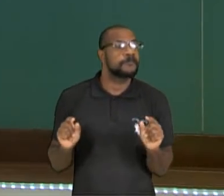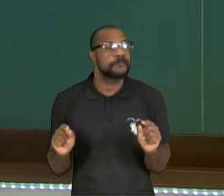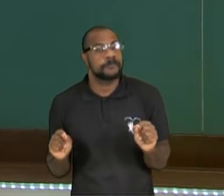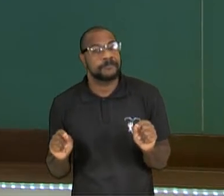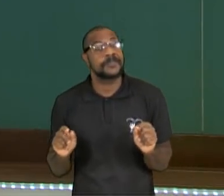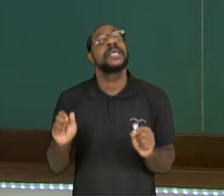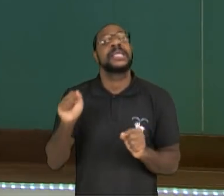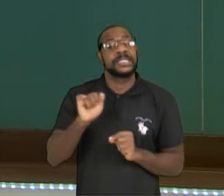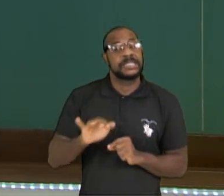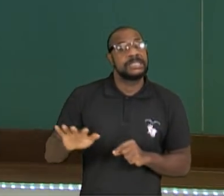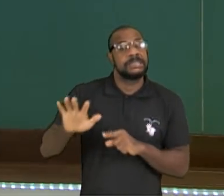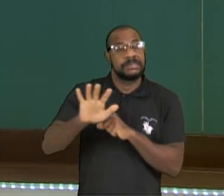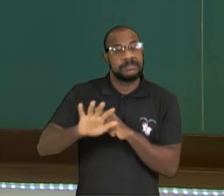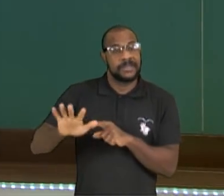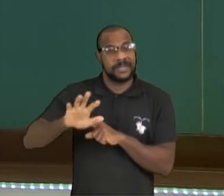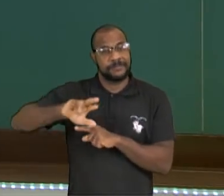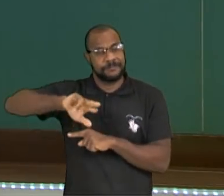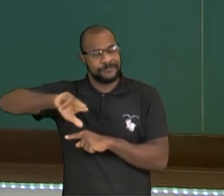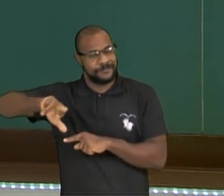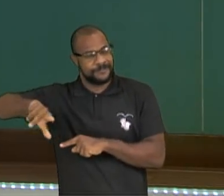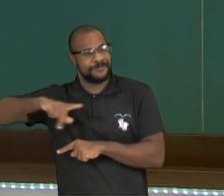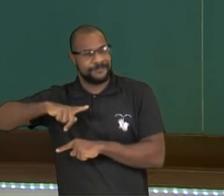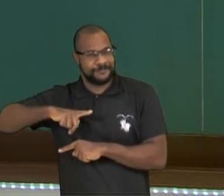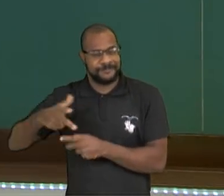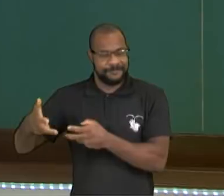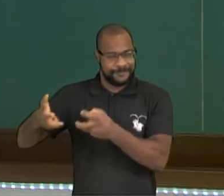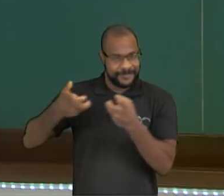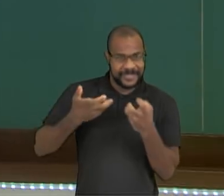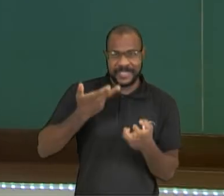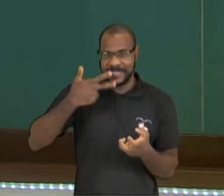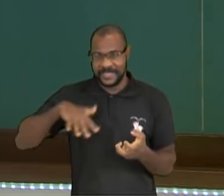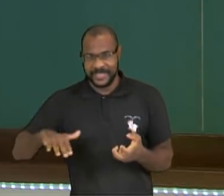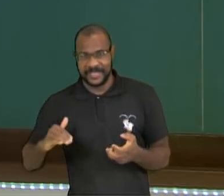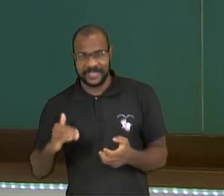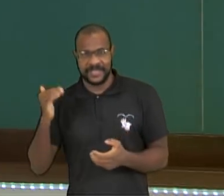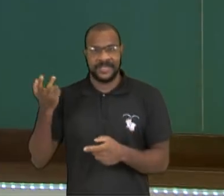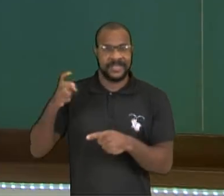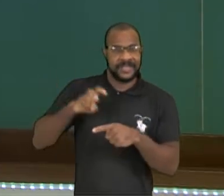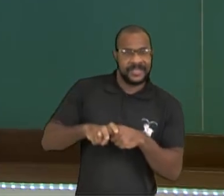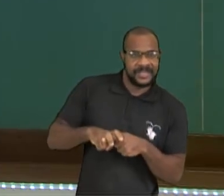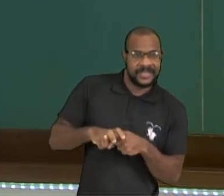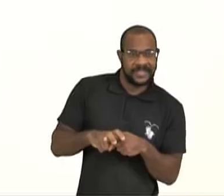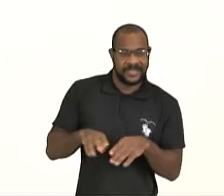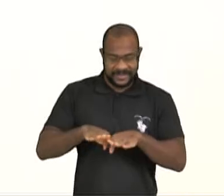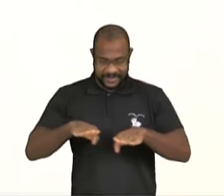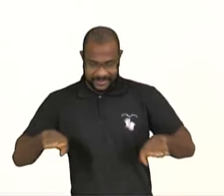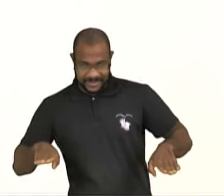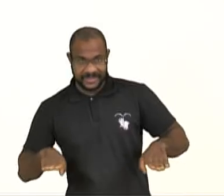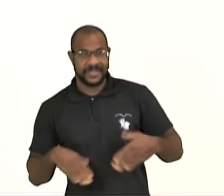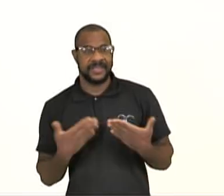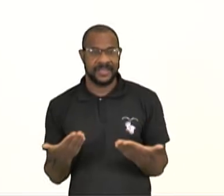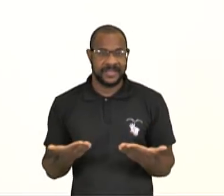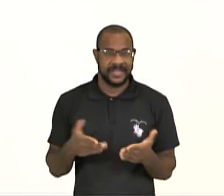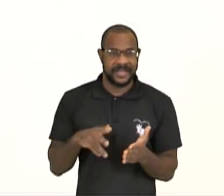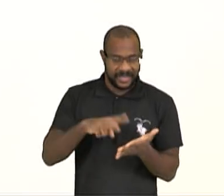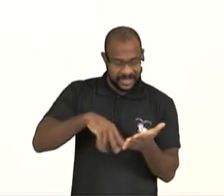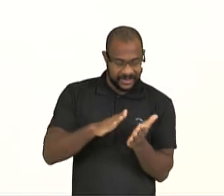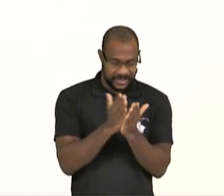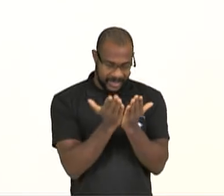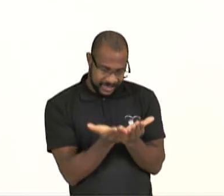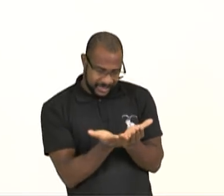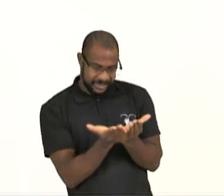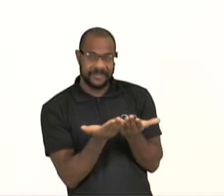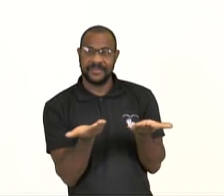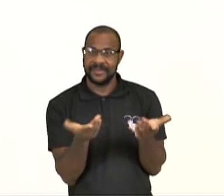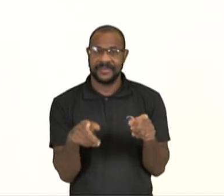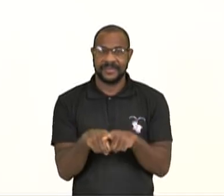as imagens, né? Ó, que nem aqui nós temos duas crianças sentadas em um tapete, lendo um livro. Então, a gente,